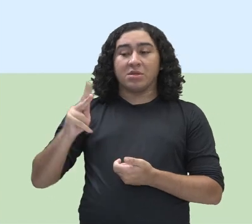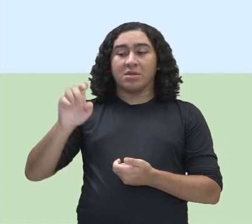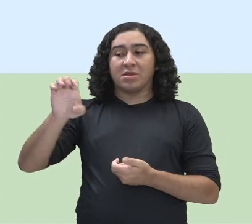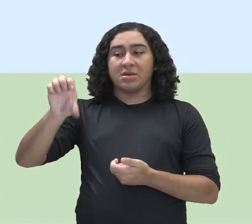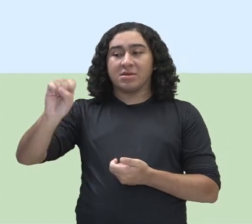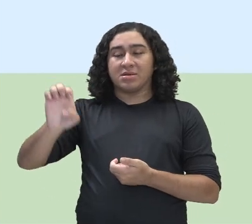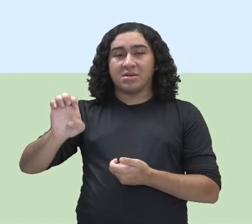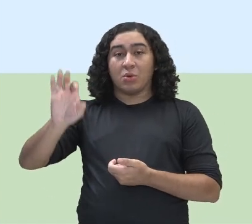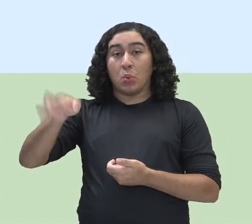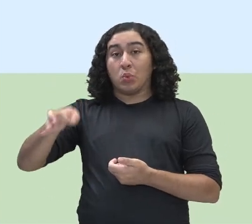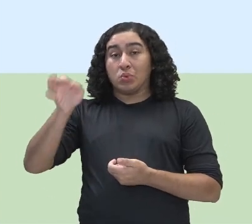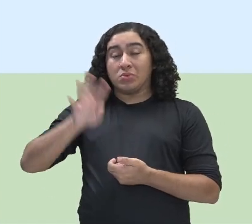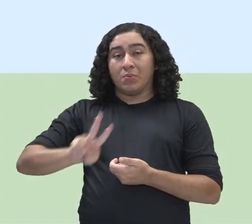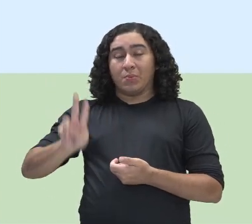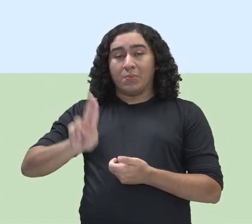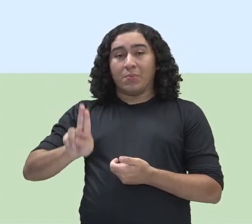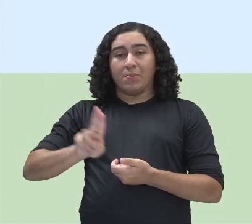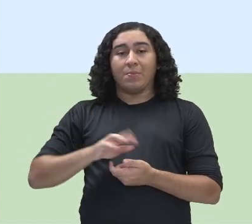Continuando.